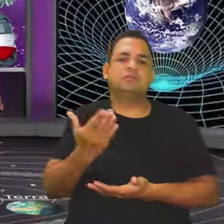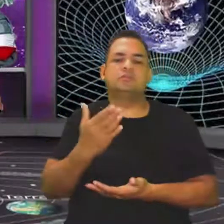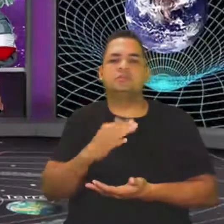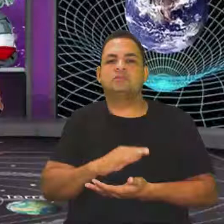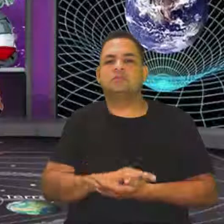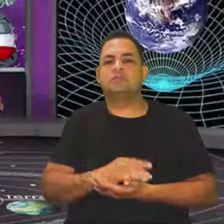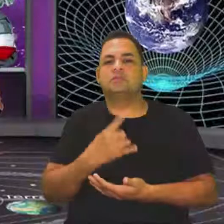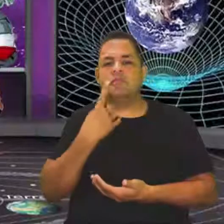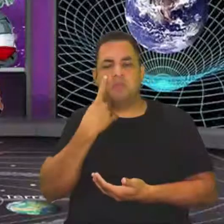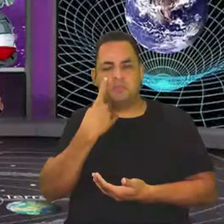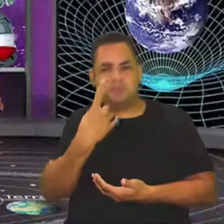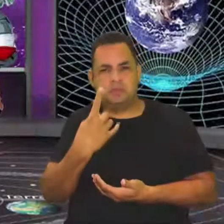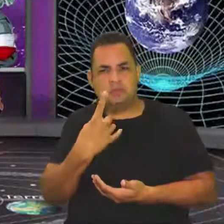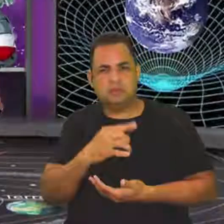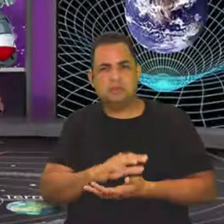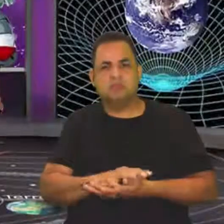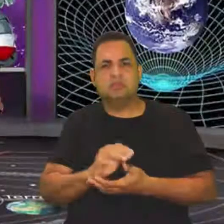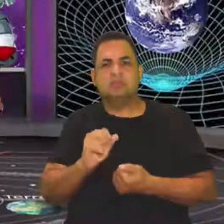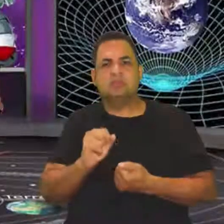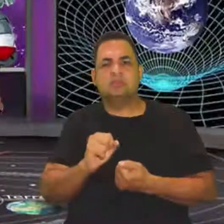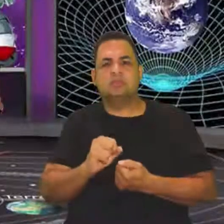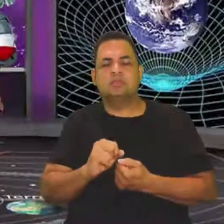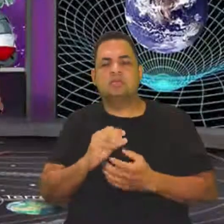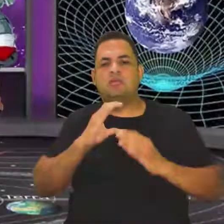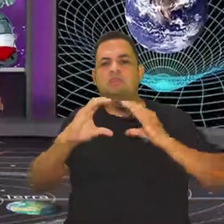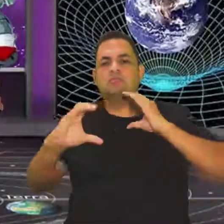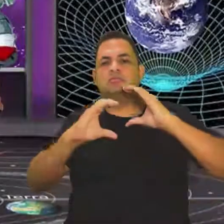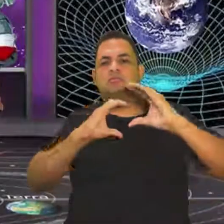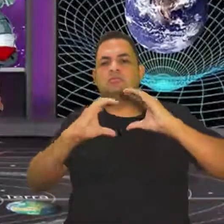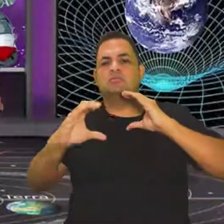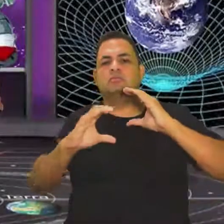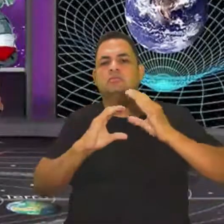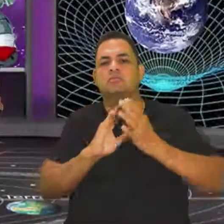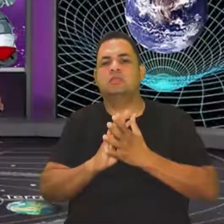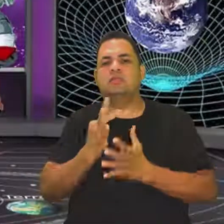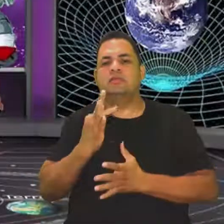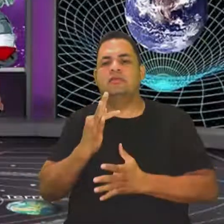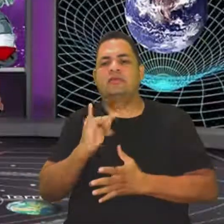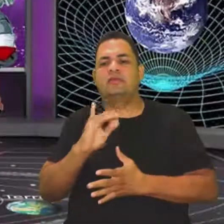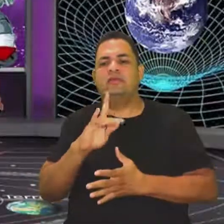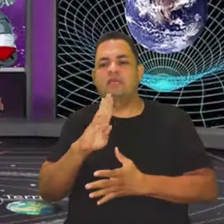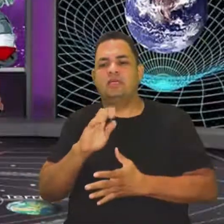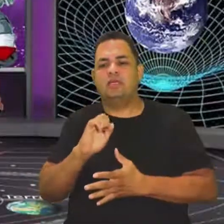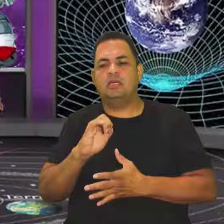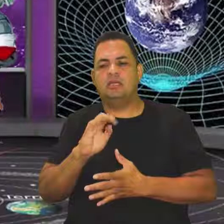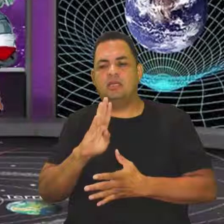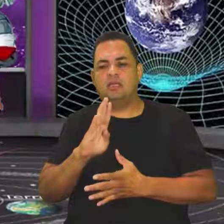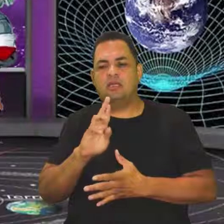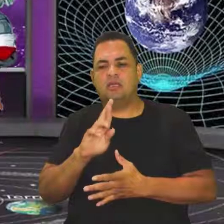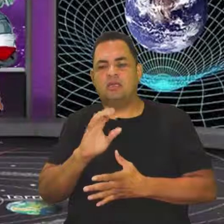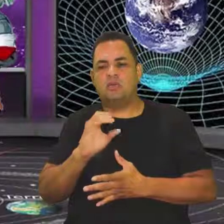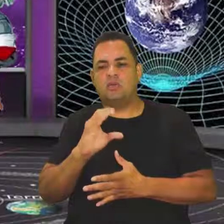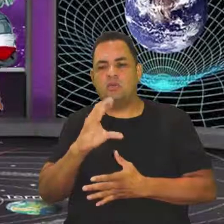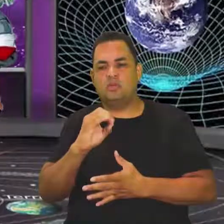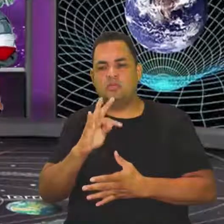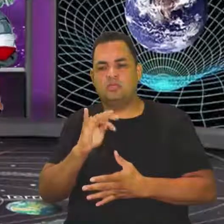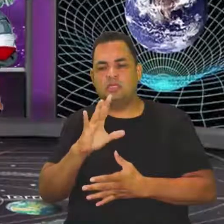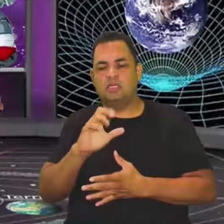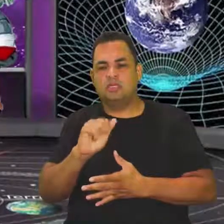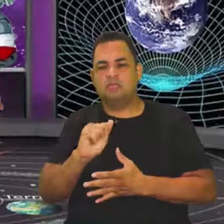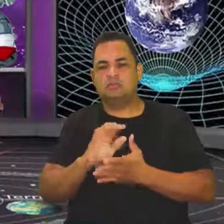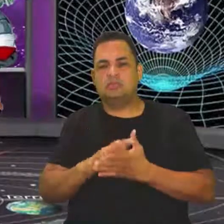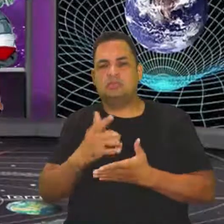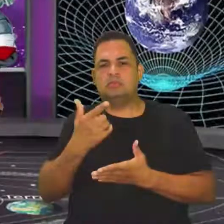os aviões são feitos de quê? A comunicação deles é fibra ótica, né? Então não sofre a ação dessa